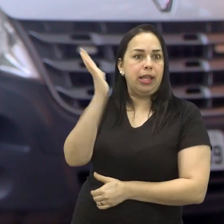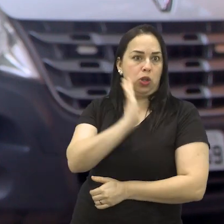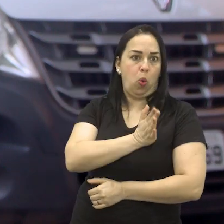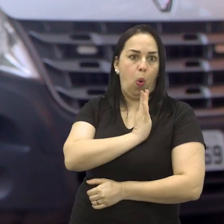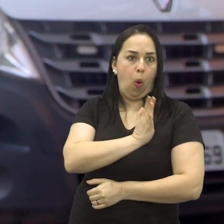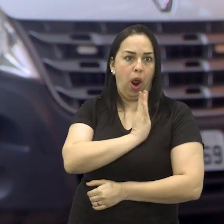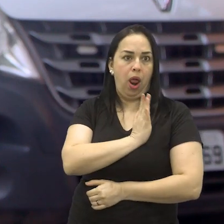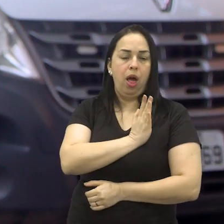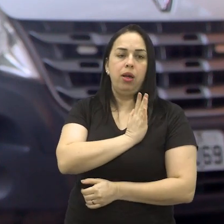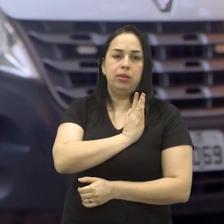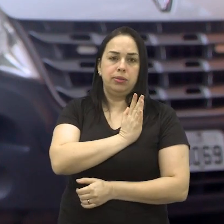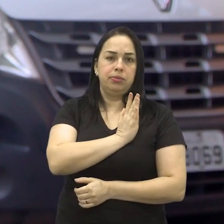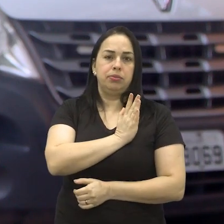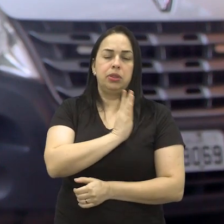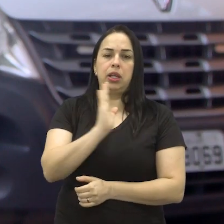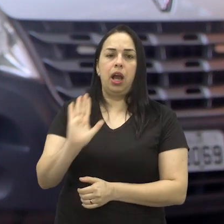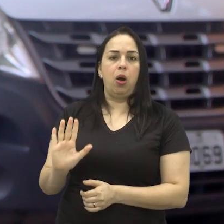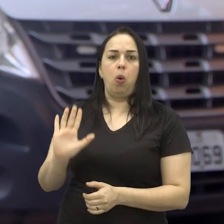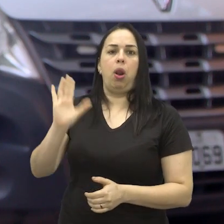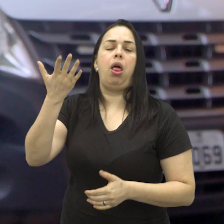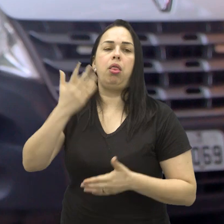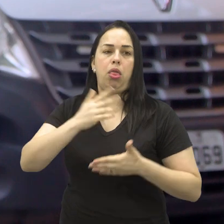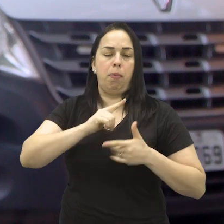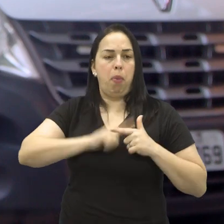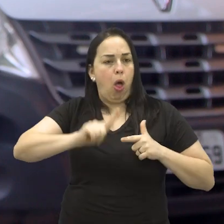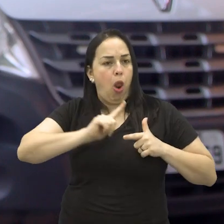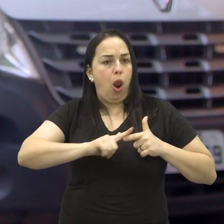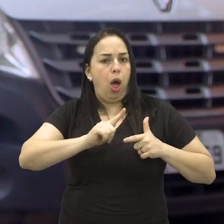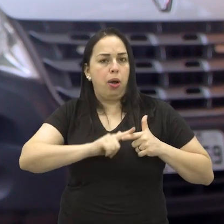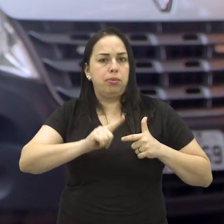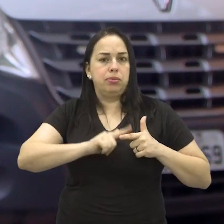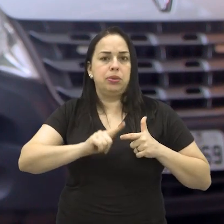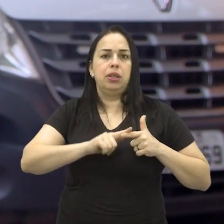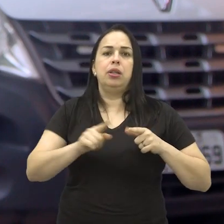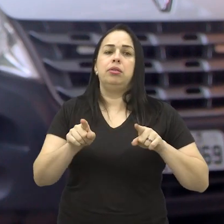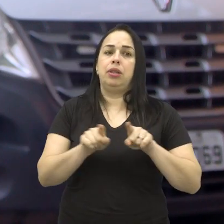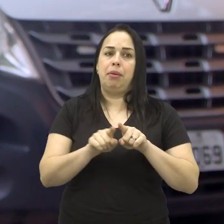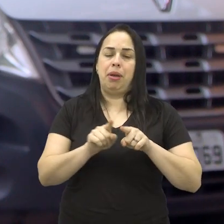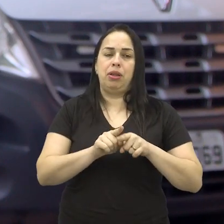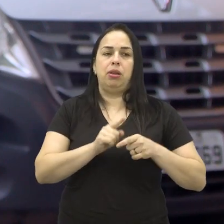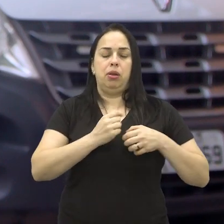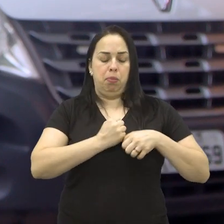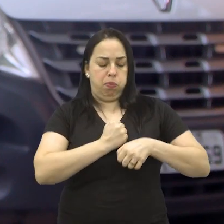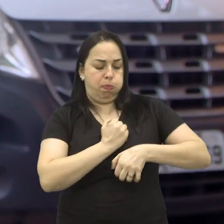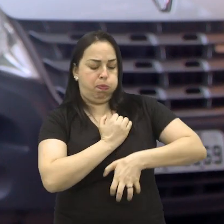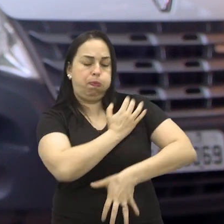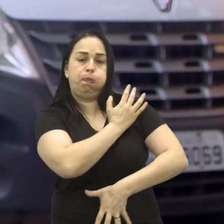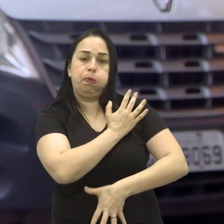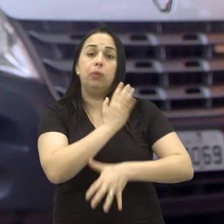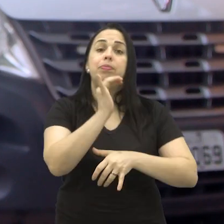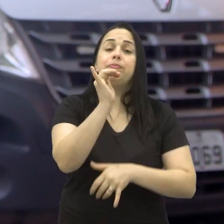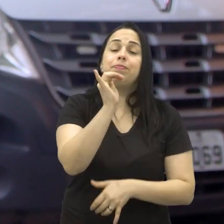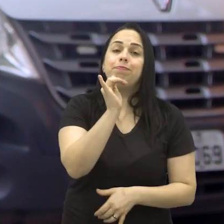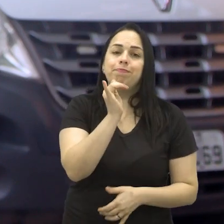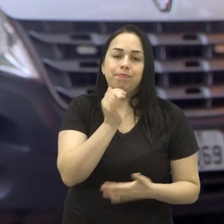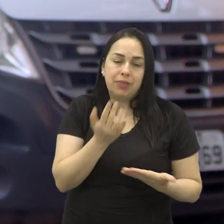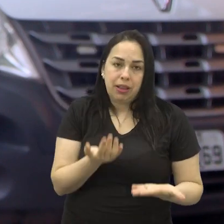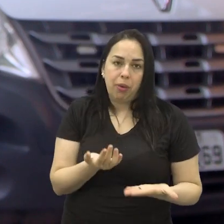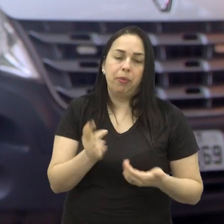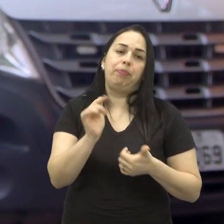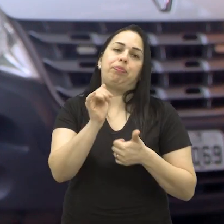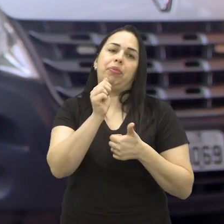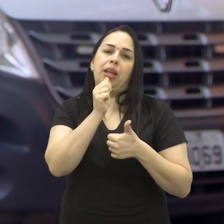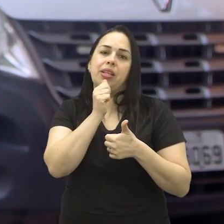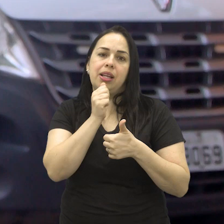evento, né, que levasse a um colapso, a algum problema no nosso sistema mesmo de bombeamento e circulação.